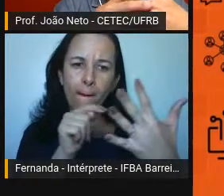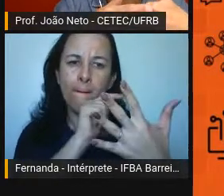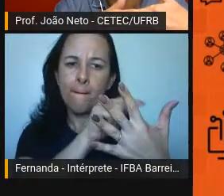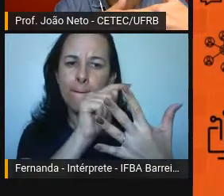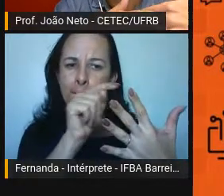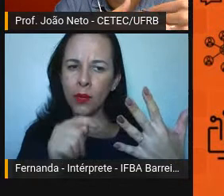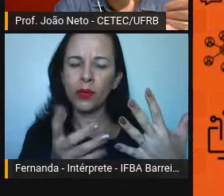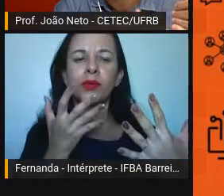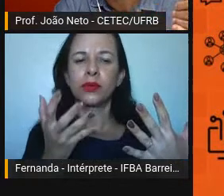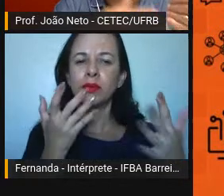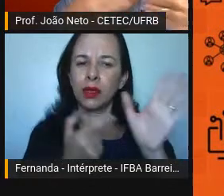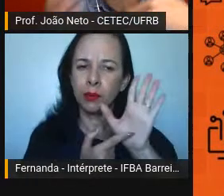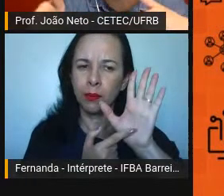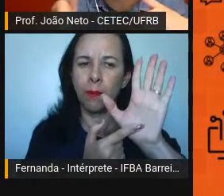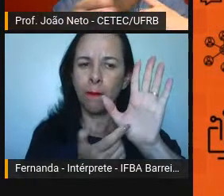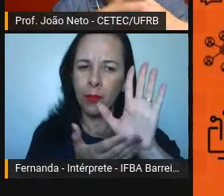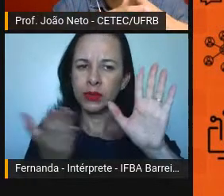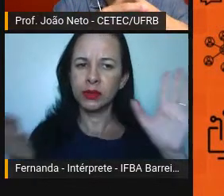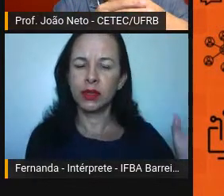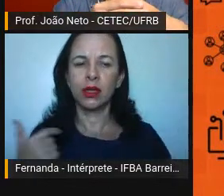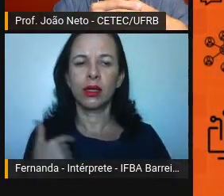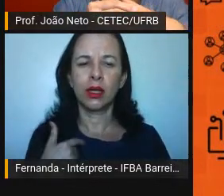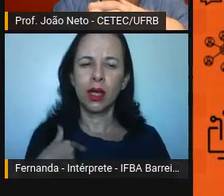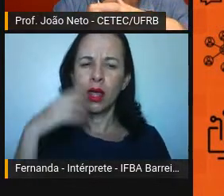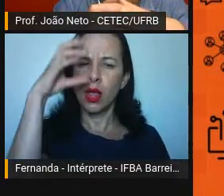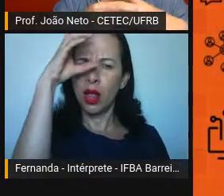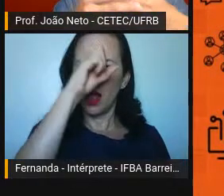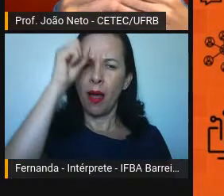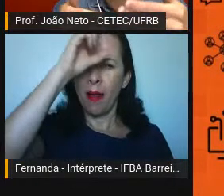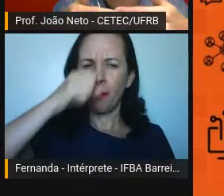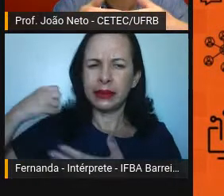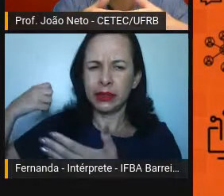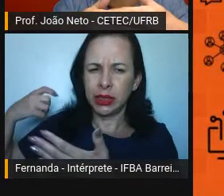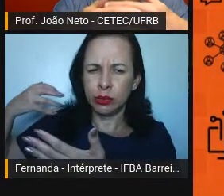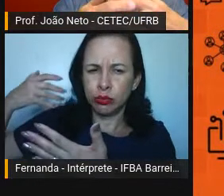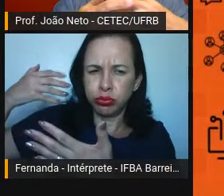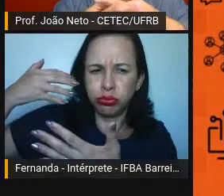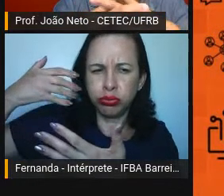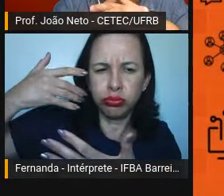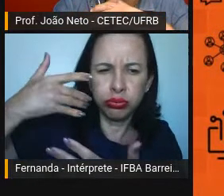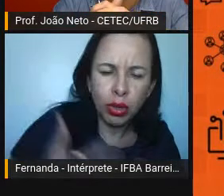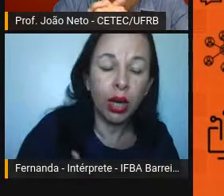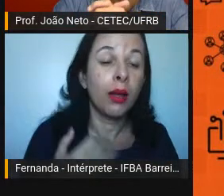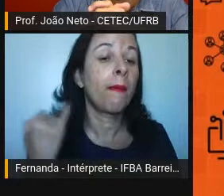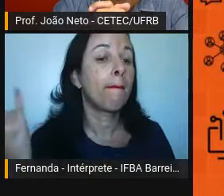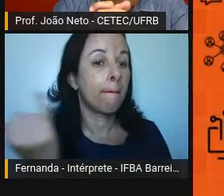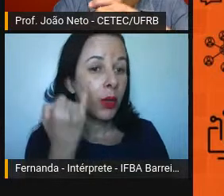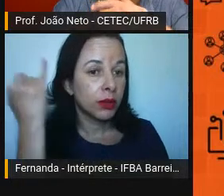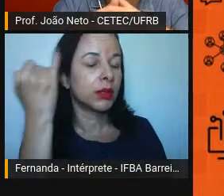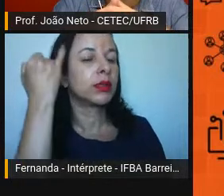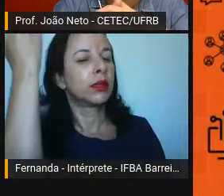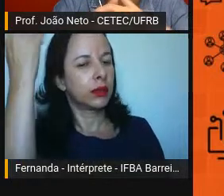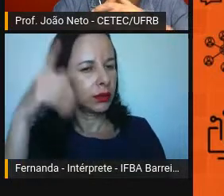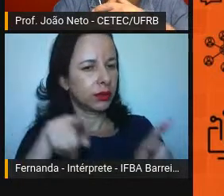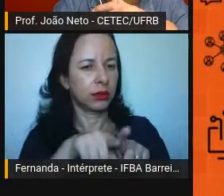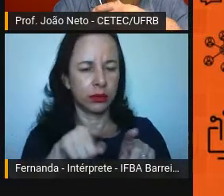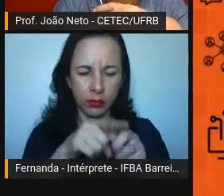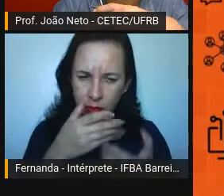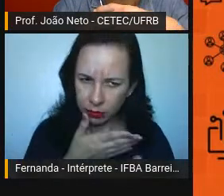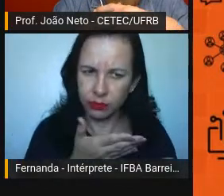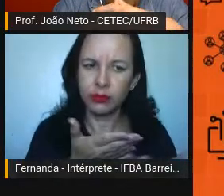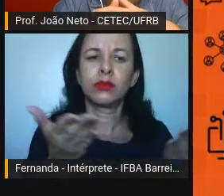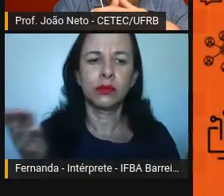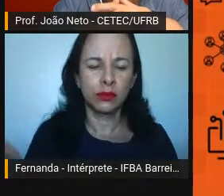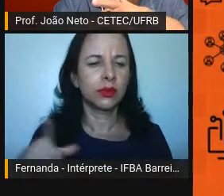que eu que eu aprendi ao longo desses dois o que eu acho interessante também para que vocês levem